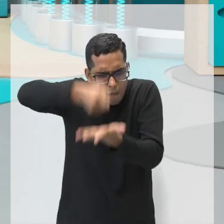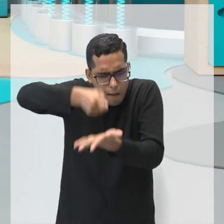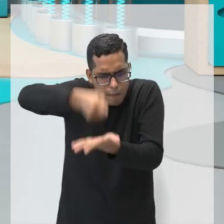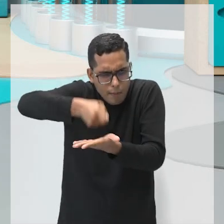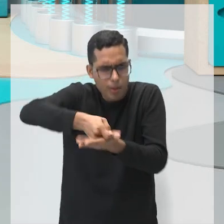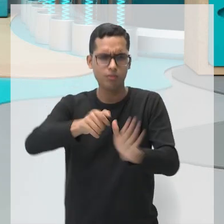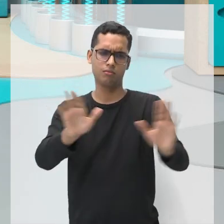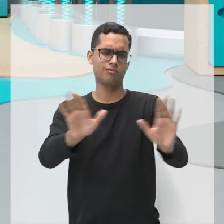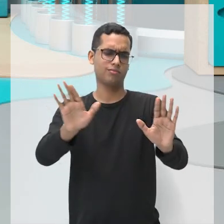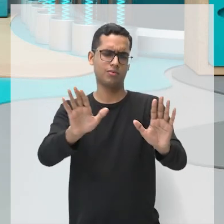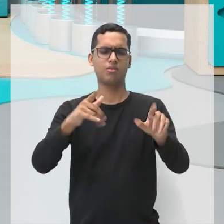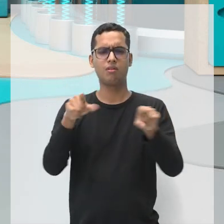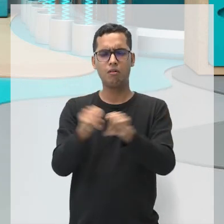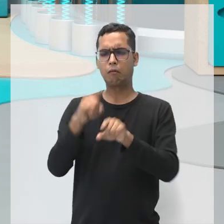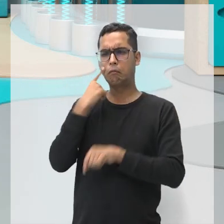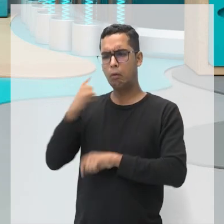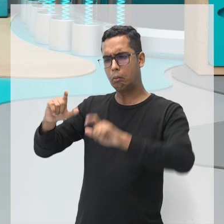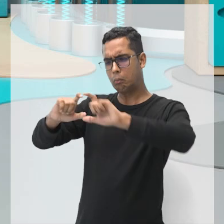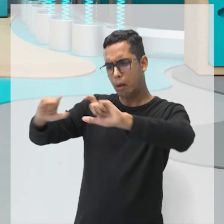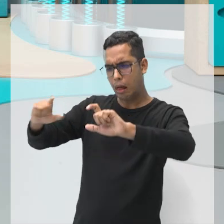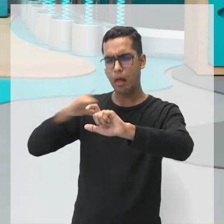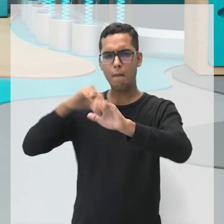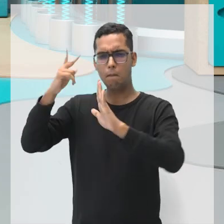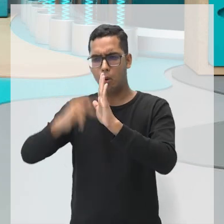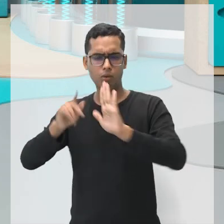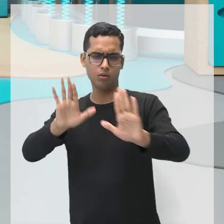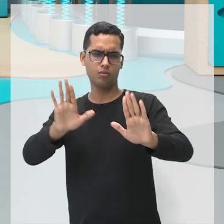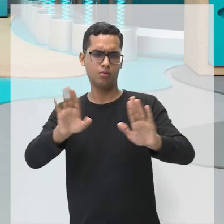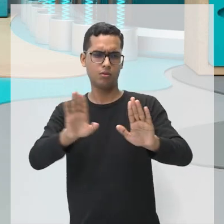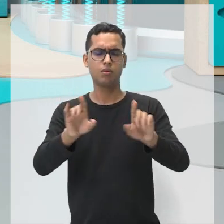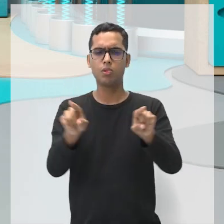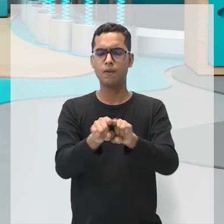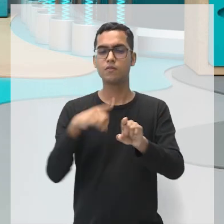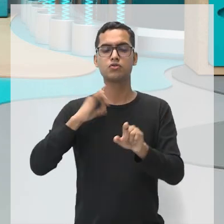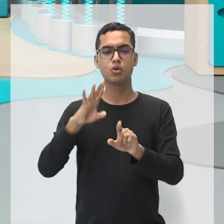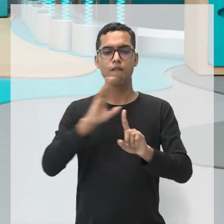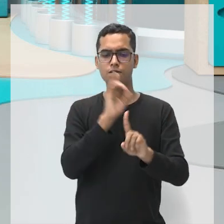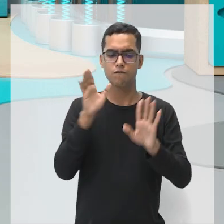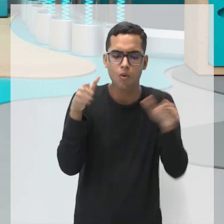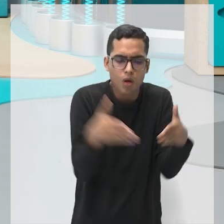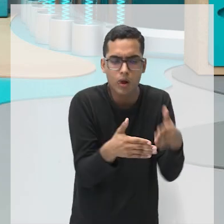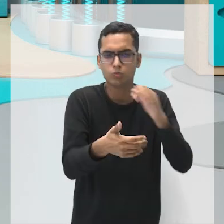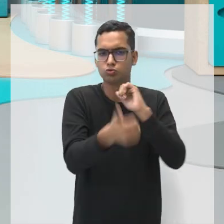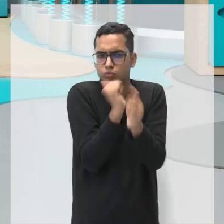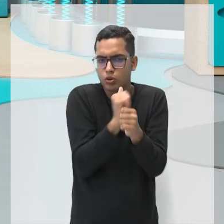tática, para o placar, para a correção dos movimentos. Ele vai